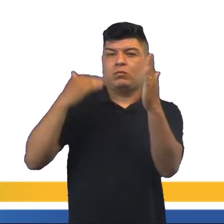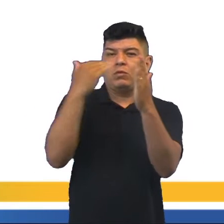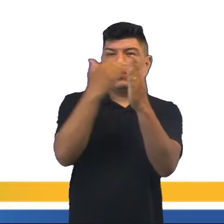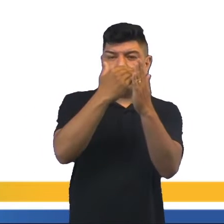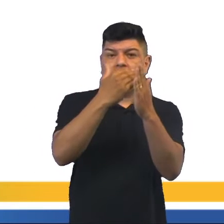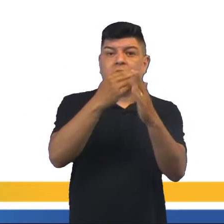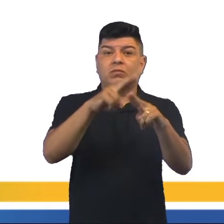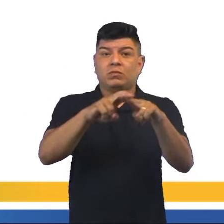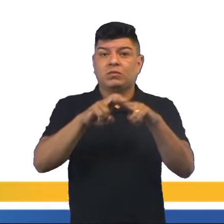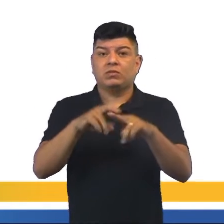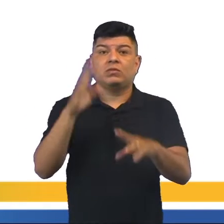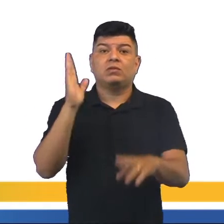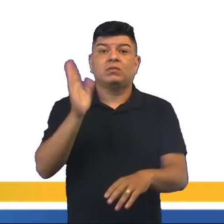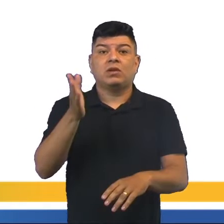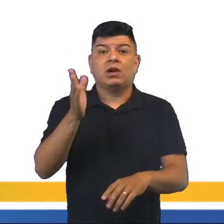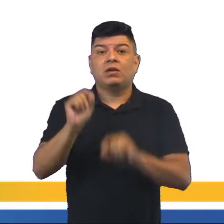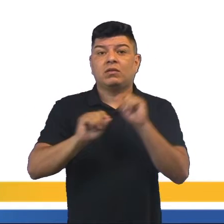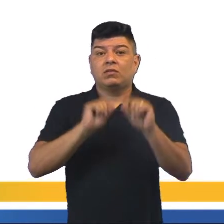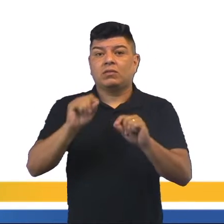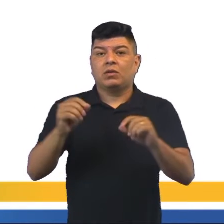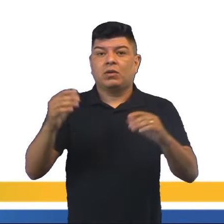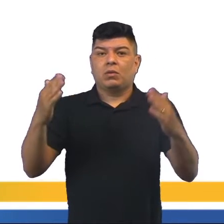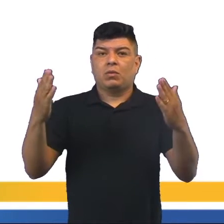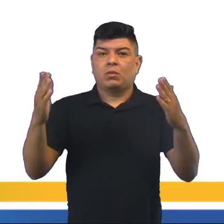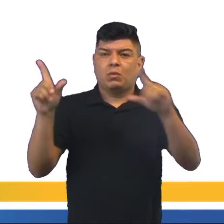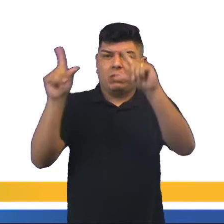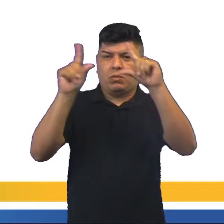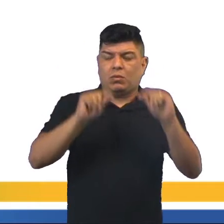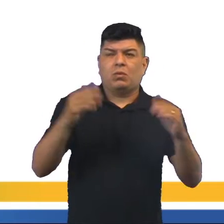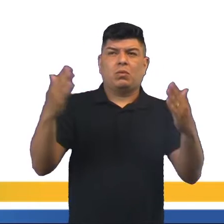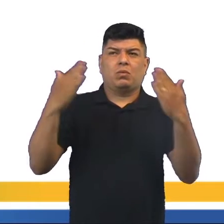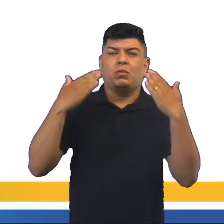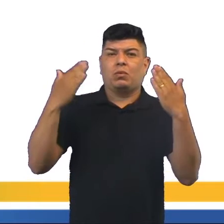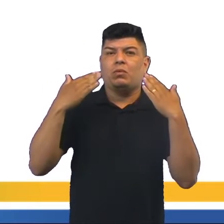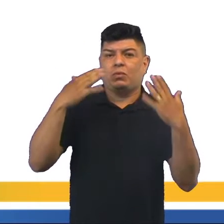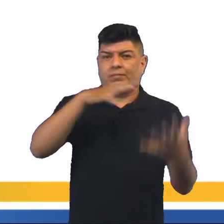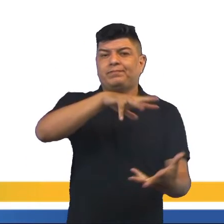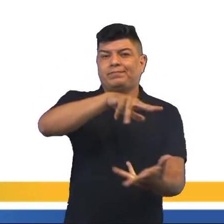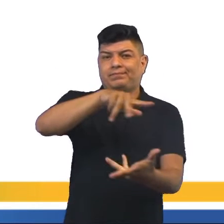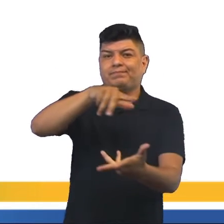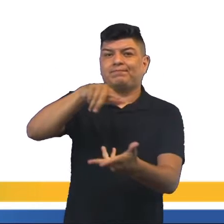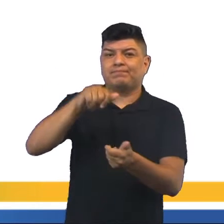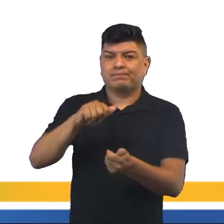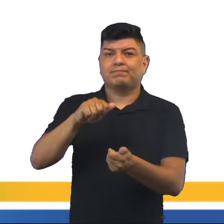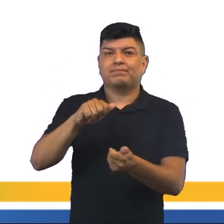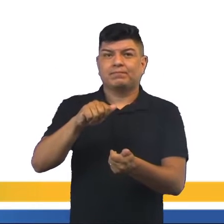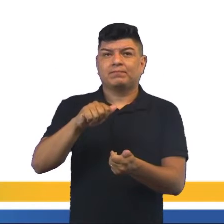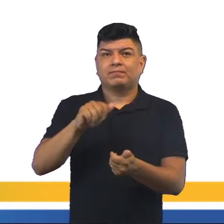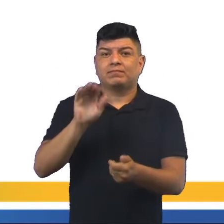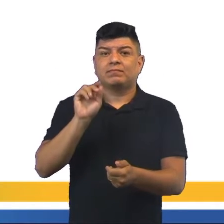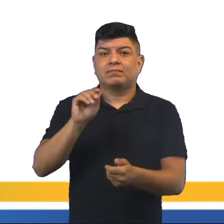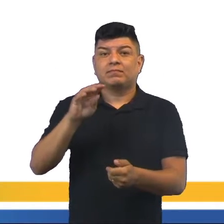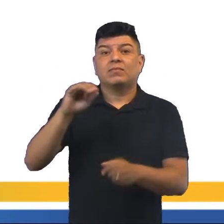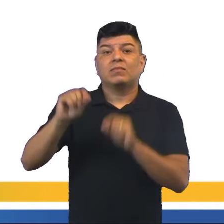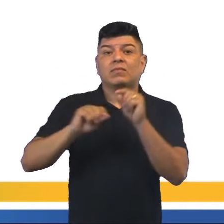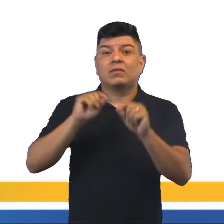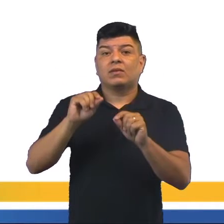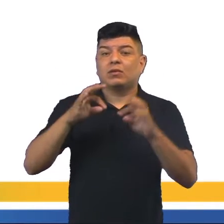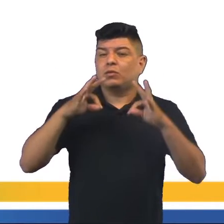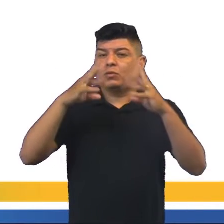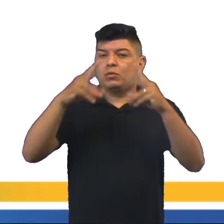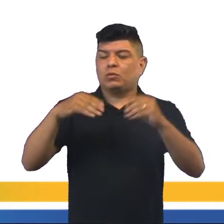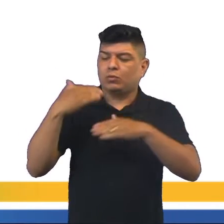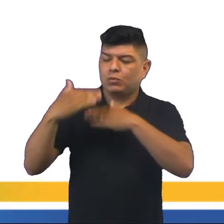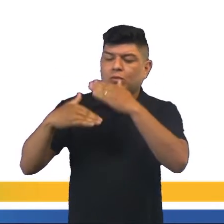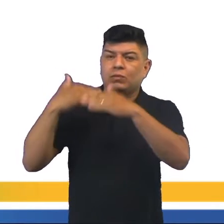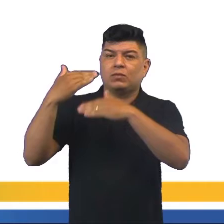globalização, nós sabemos que isso afeta aí o aquecimento global, que não é um assunto de agora. O aquecimento global, ele é resultado de todo